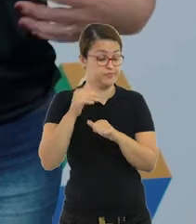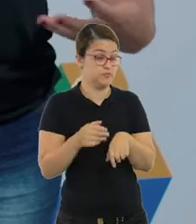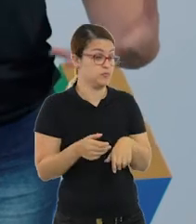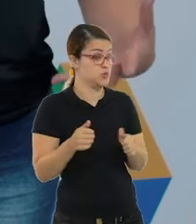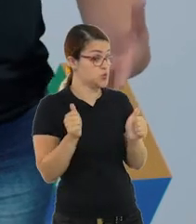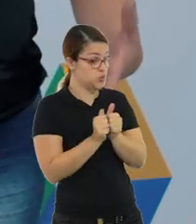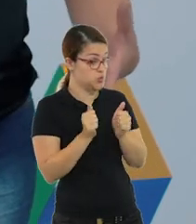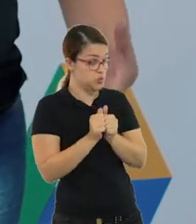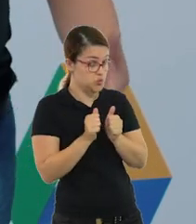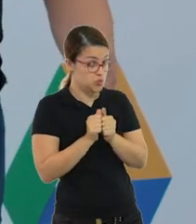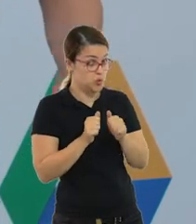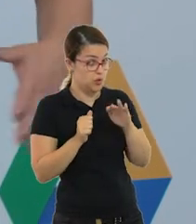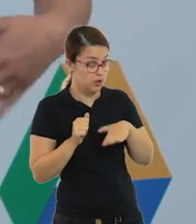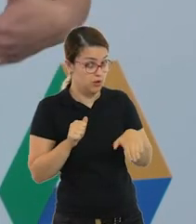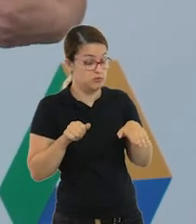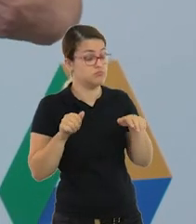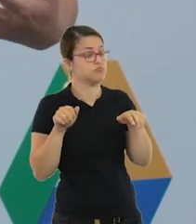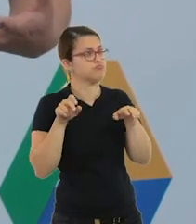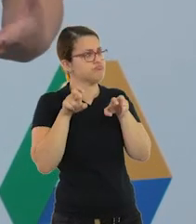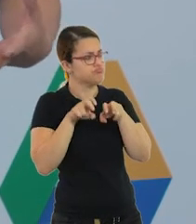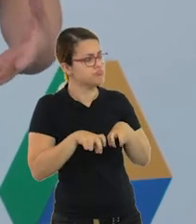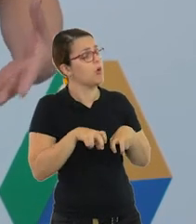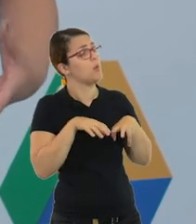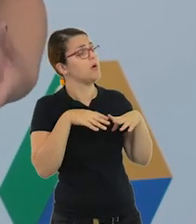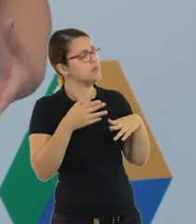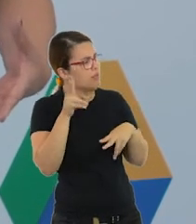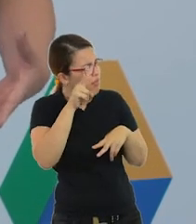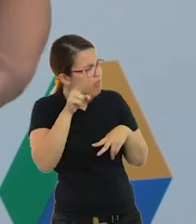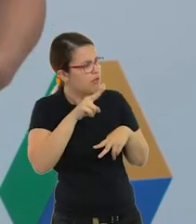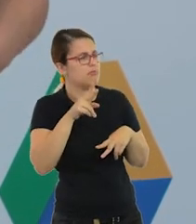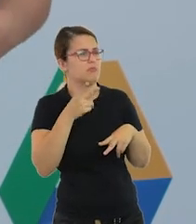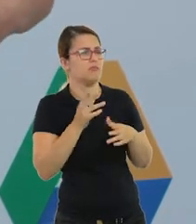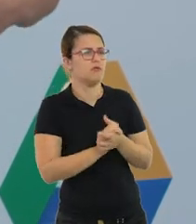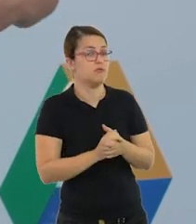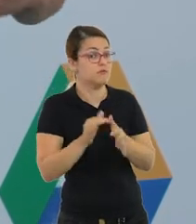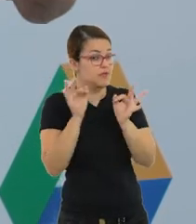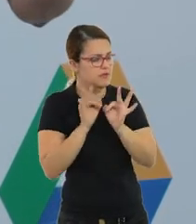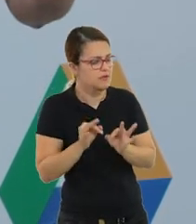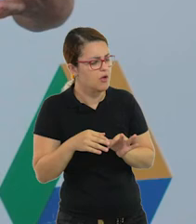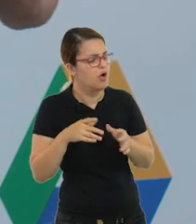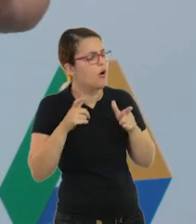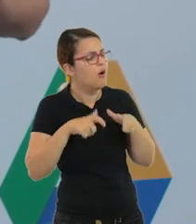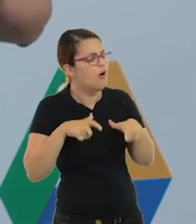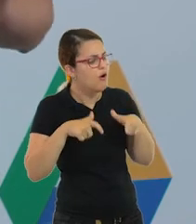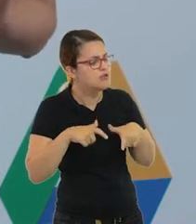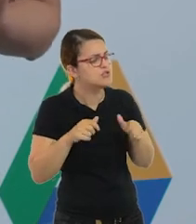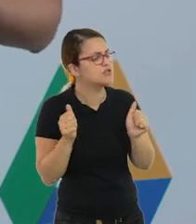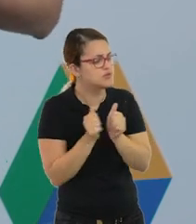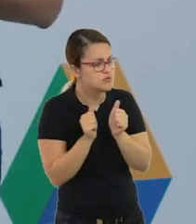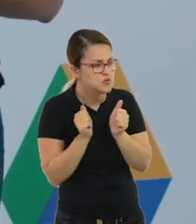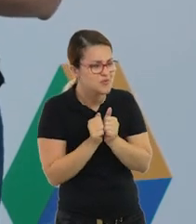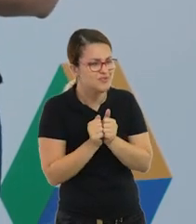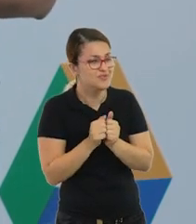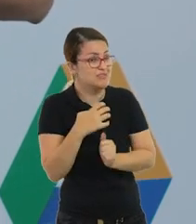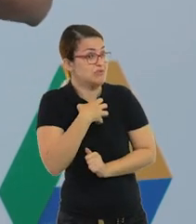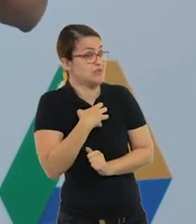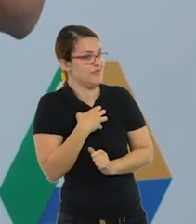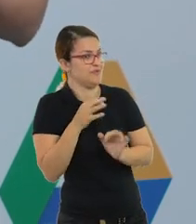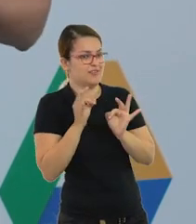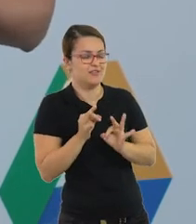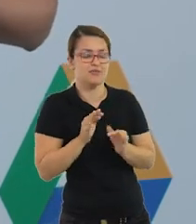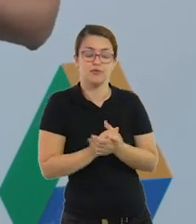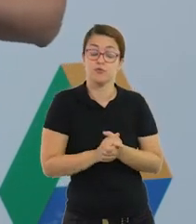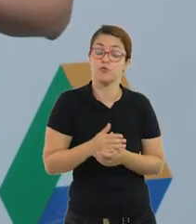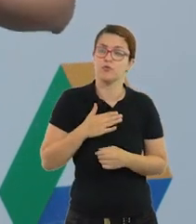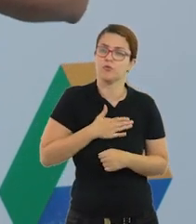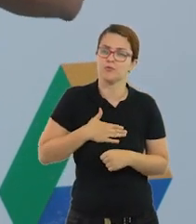vai sentar com a criança, relembrar um fato que a deixou feliz, fazer perguntas, onde foi, quem estava lá, o que